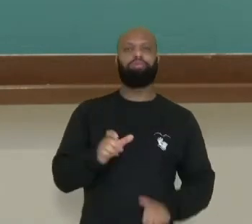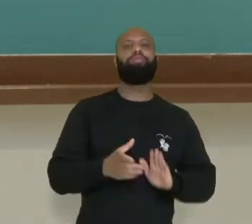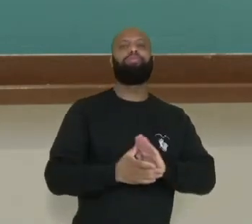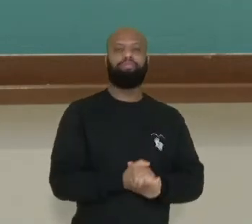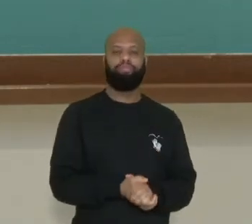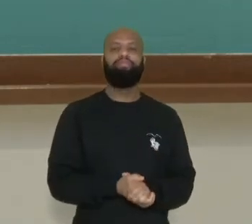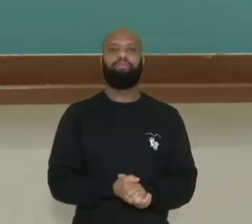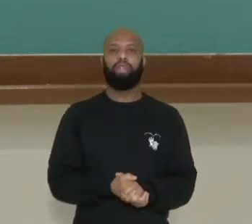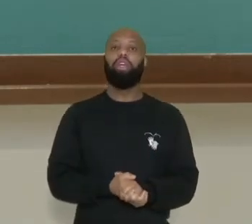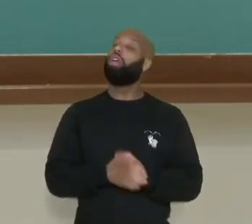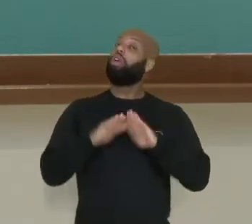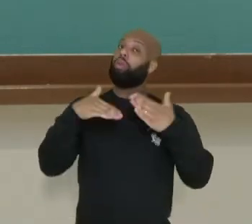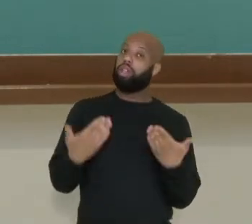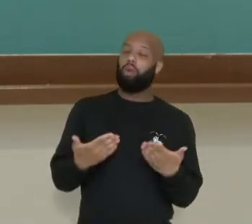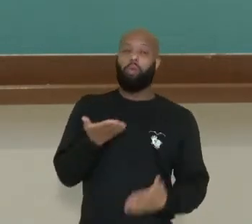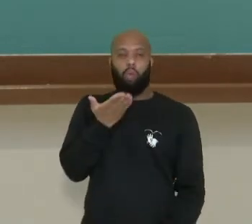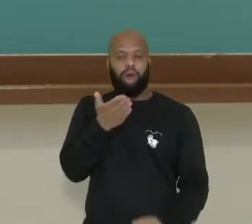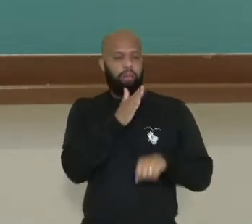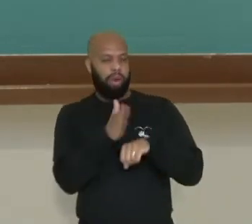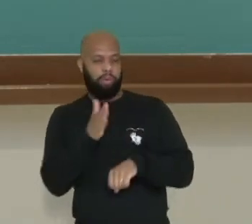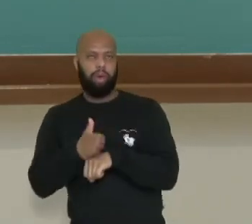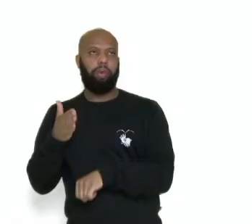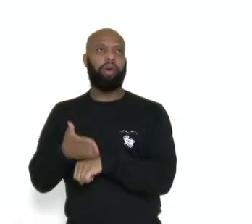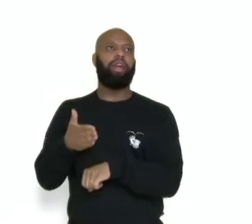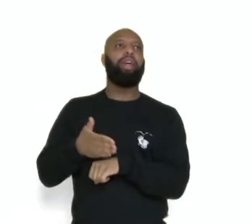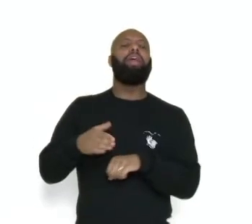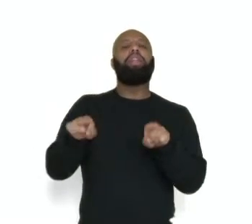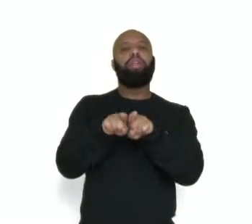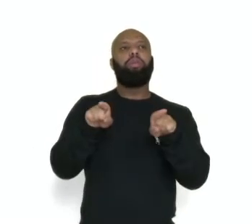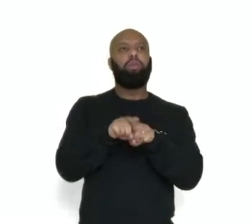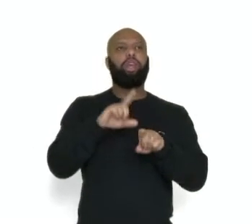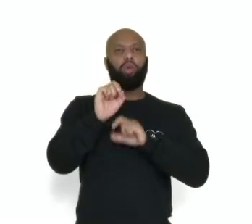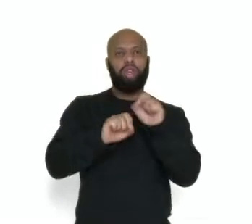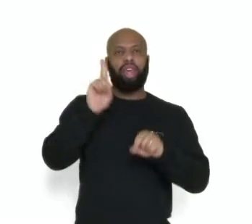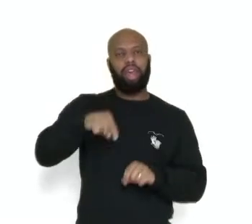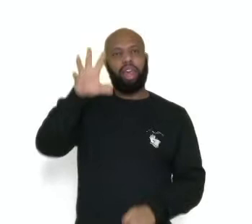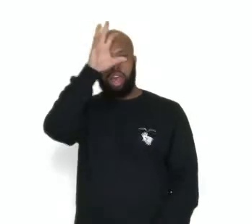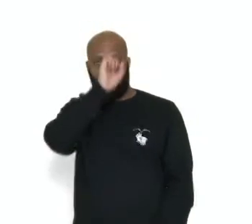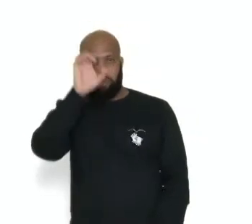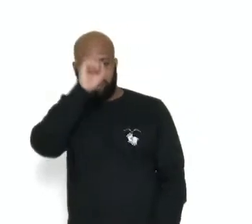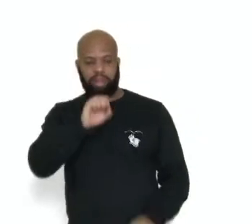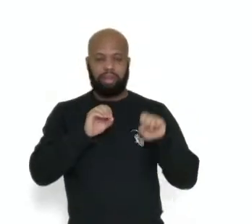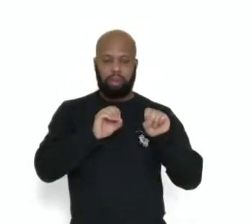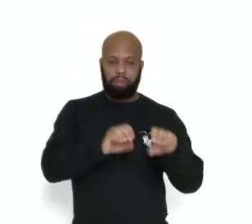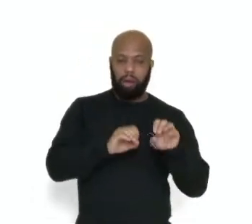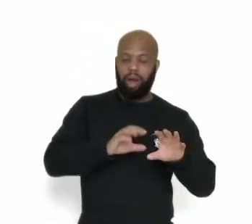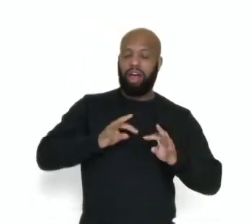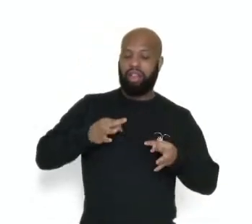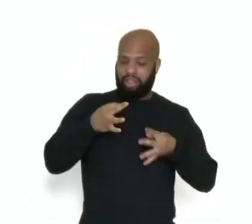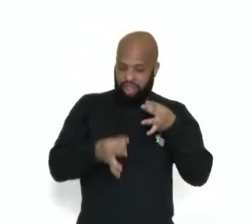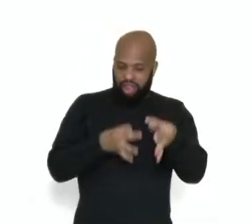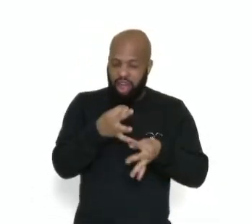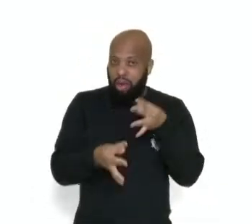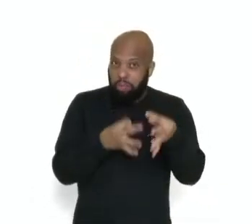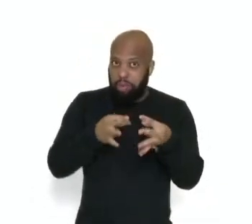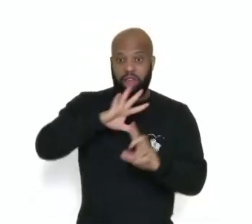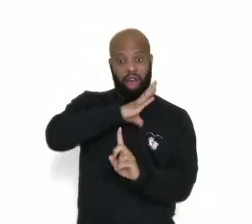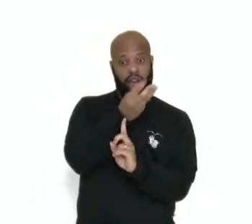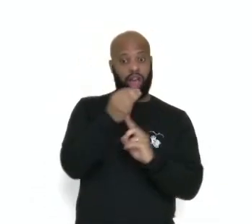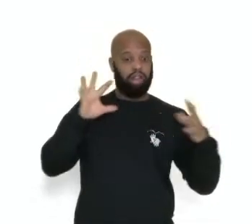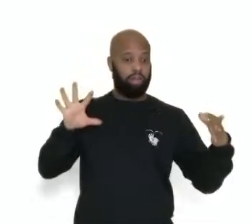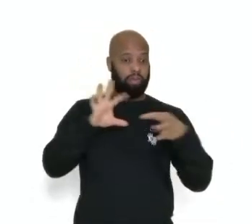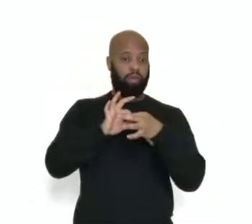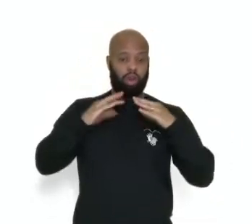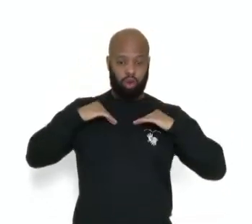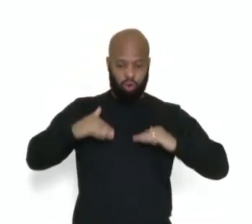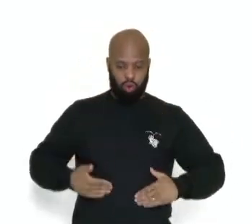participar esta prática ainda ela integra educação a terapia EA arte o corpo é o